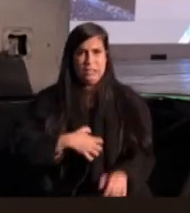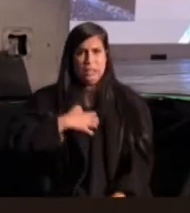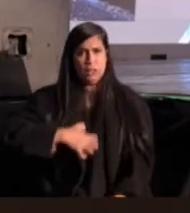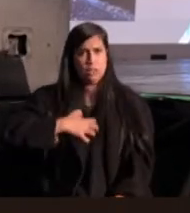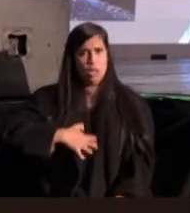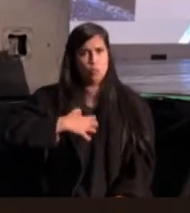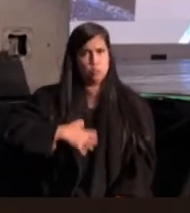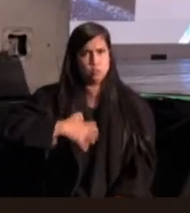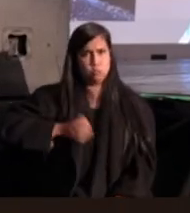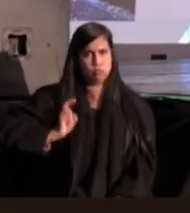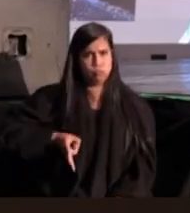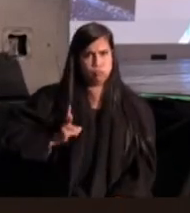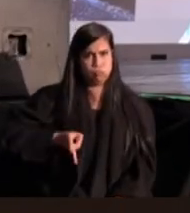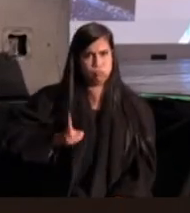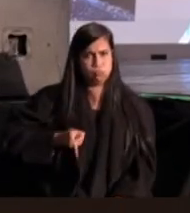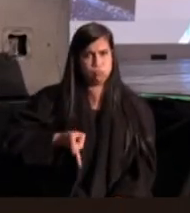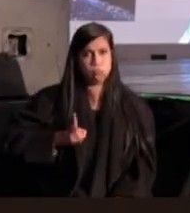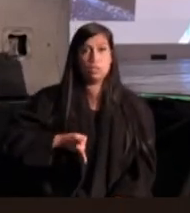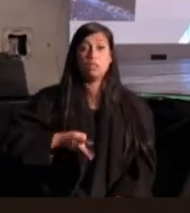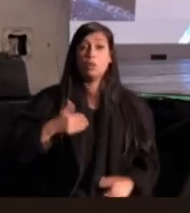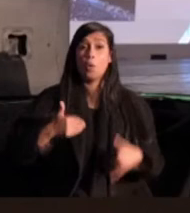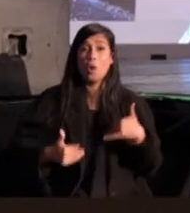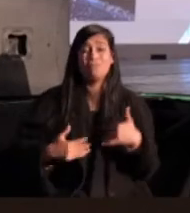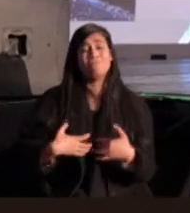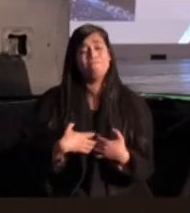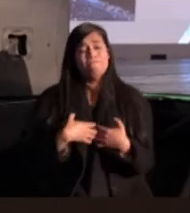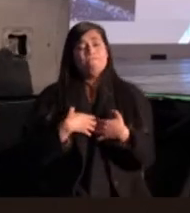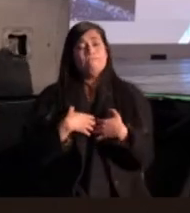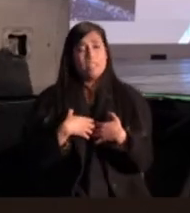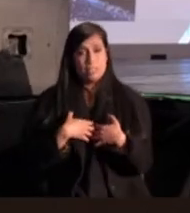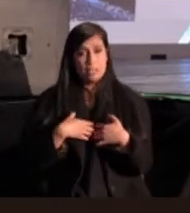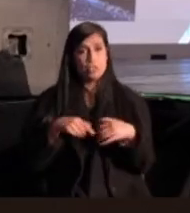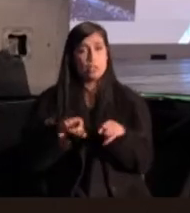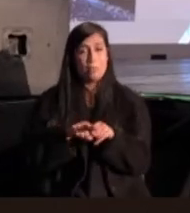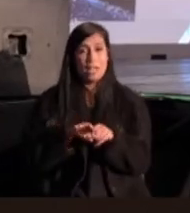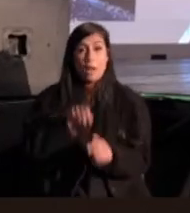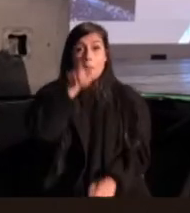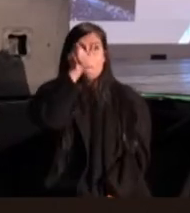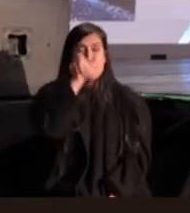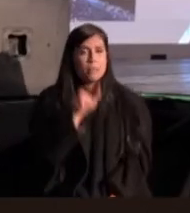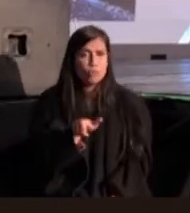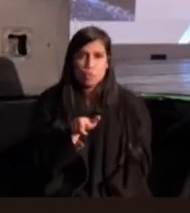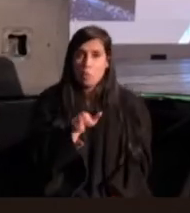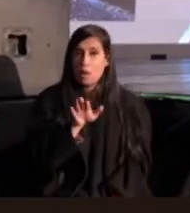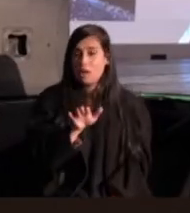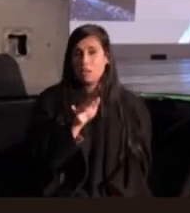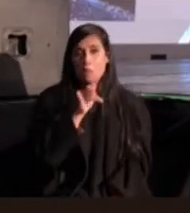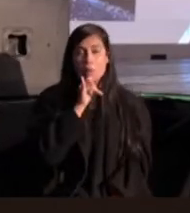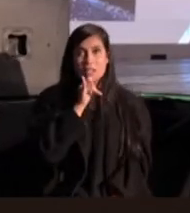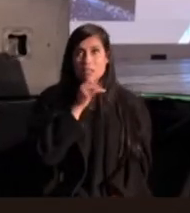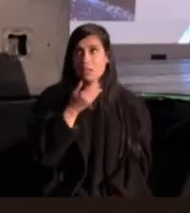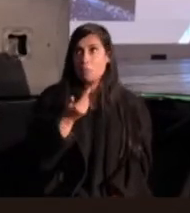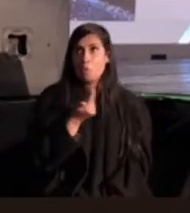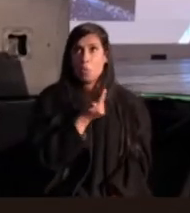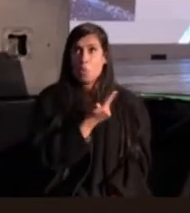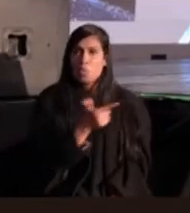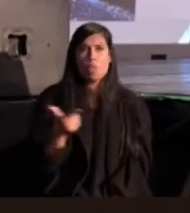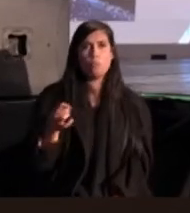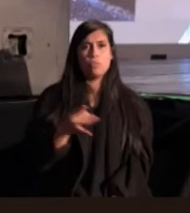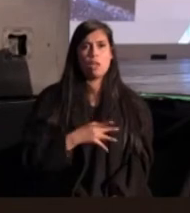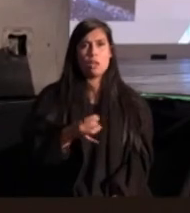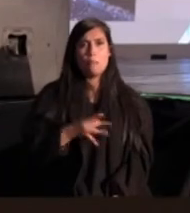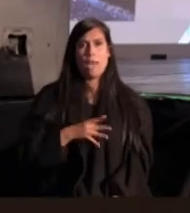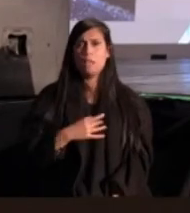raiva, ela vai ter uma implicação no seu corpo. Uma pessoa que não tem, em nenhum momento, medo, vai